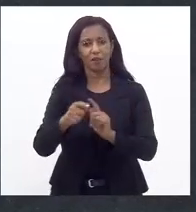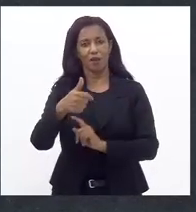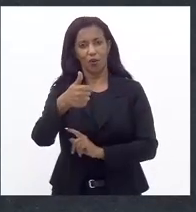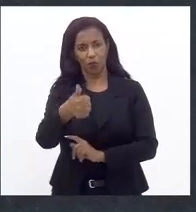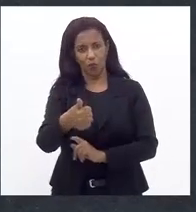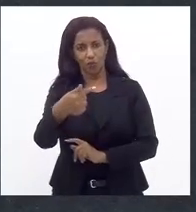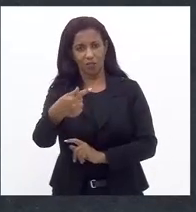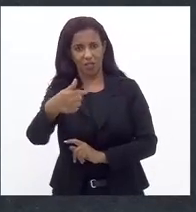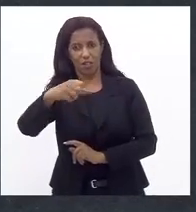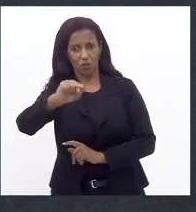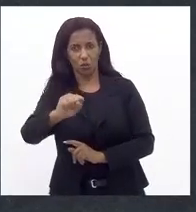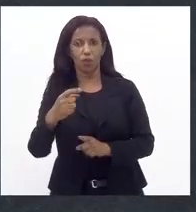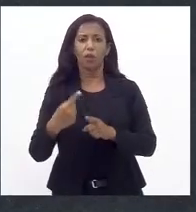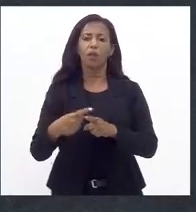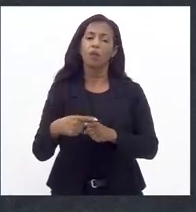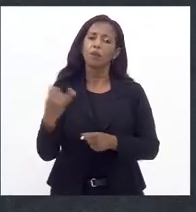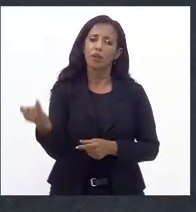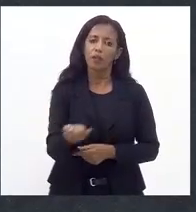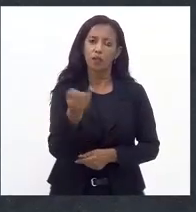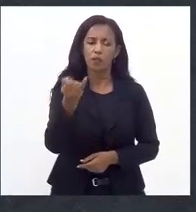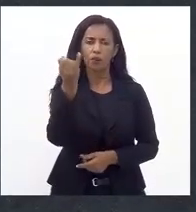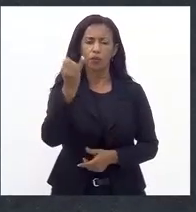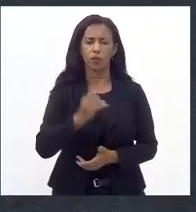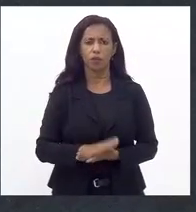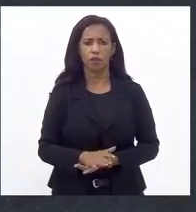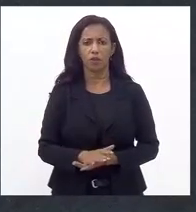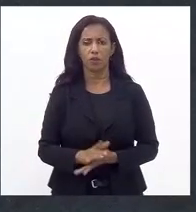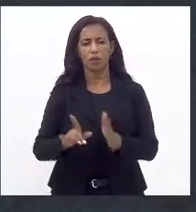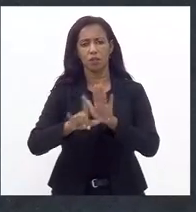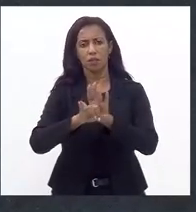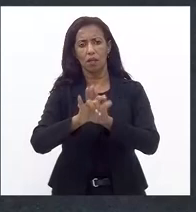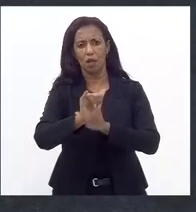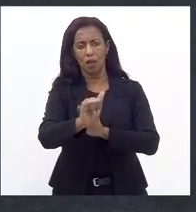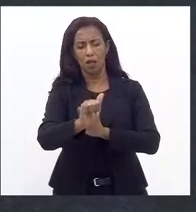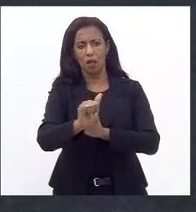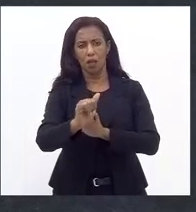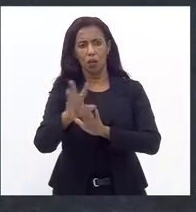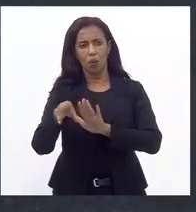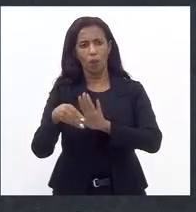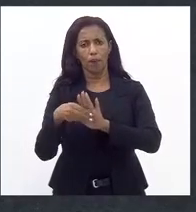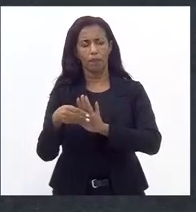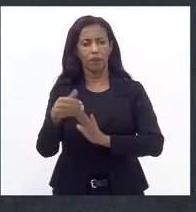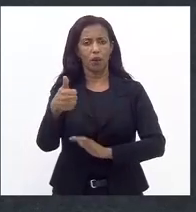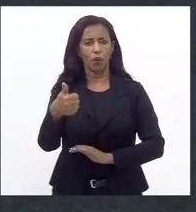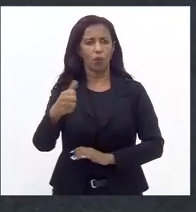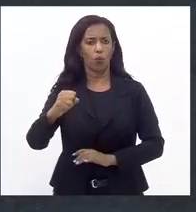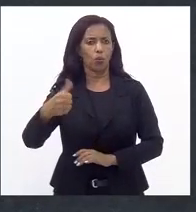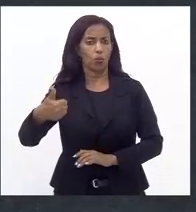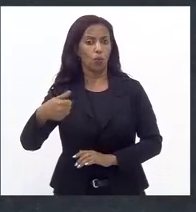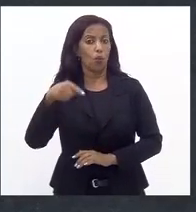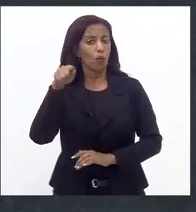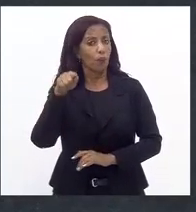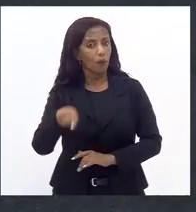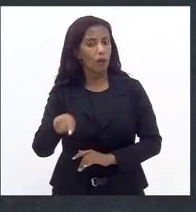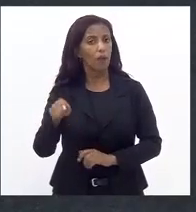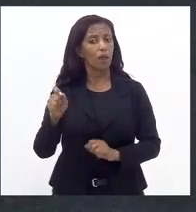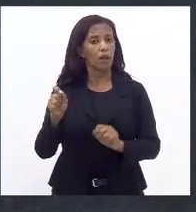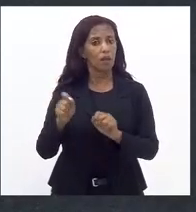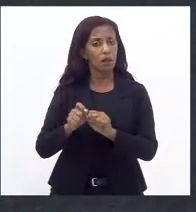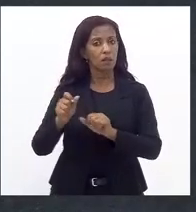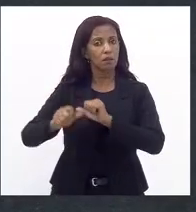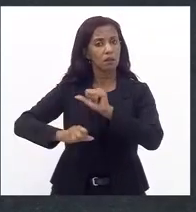E por que que ela é importante citar lei complementar 118 um porque ela que faz